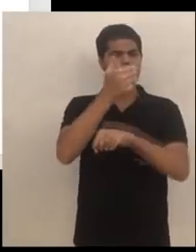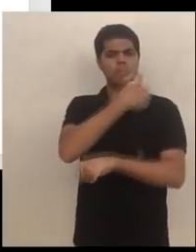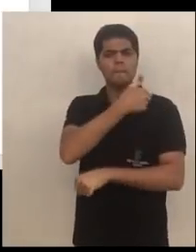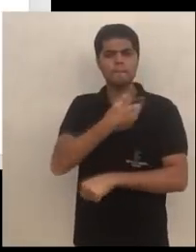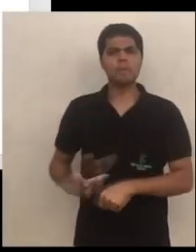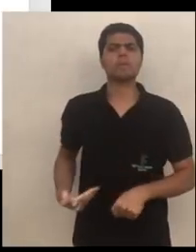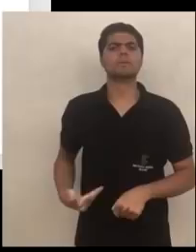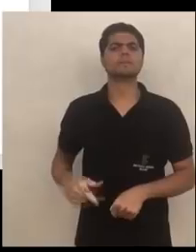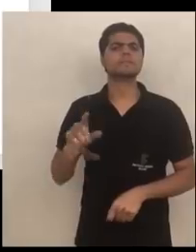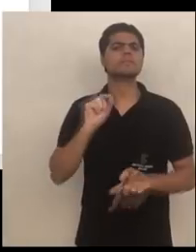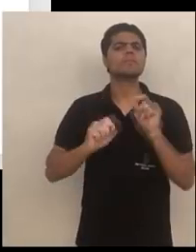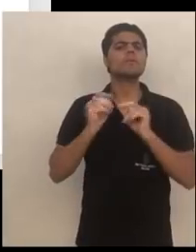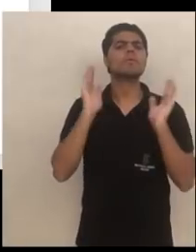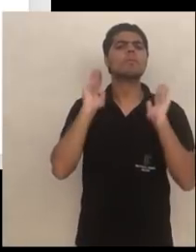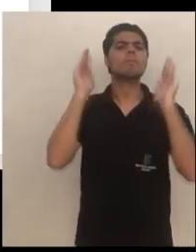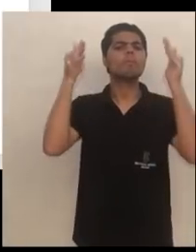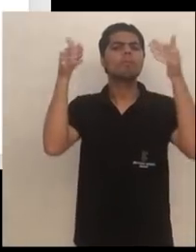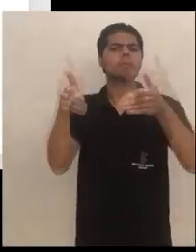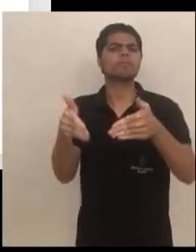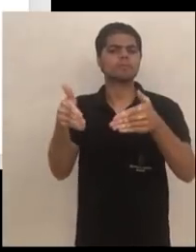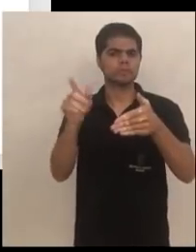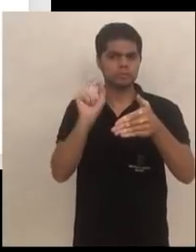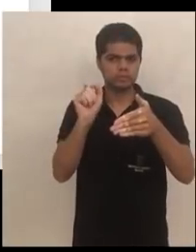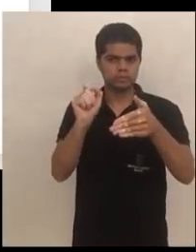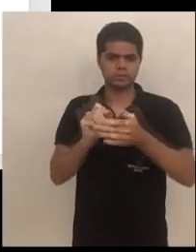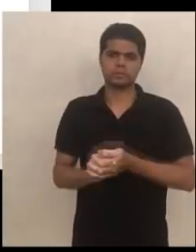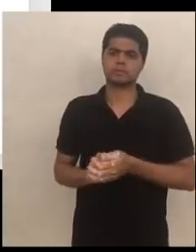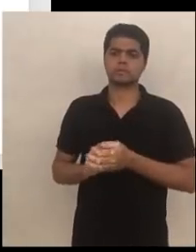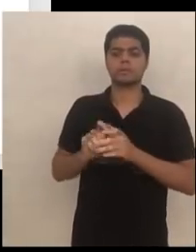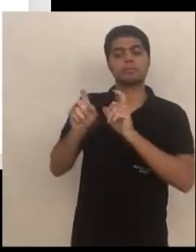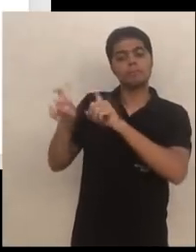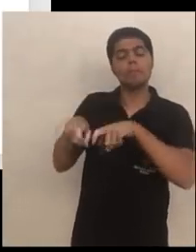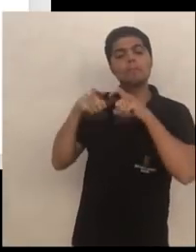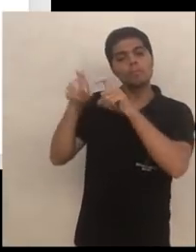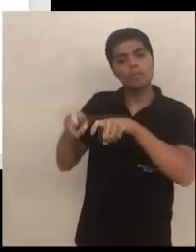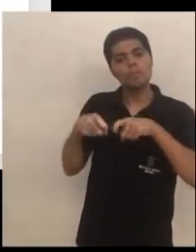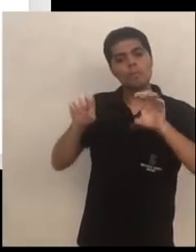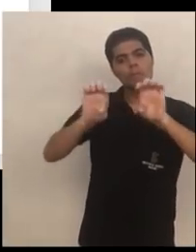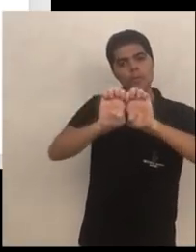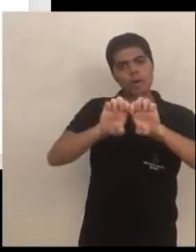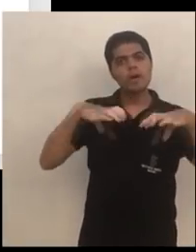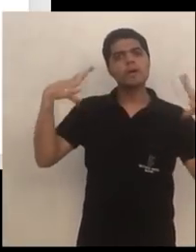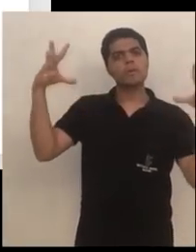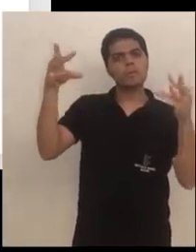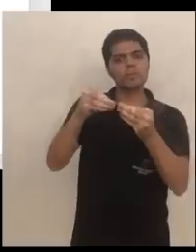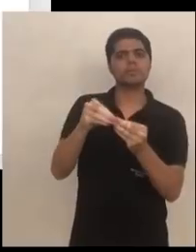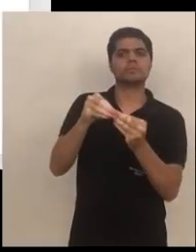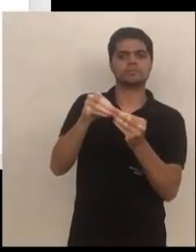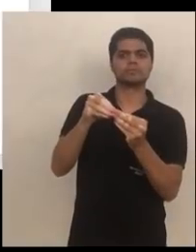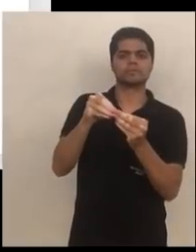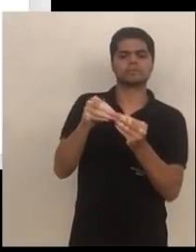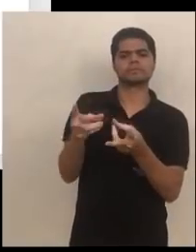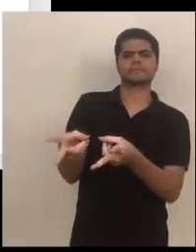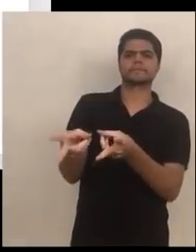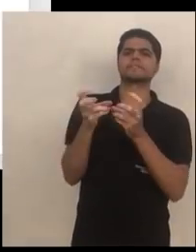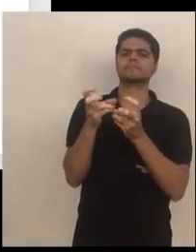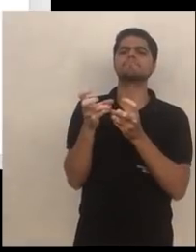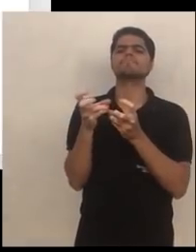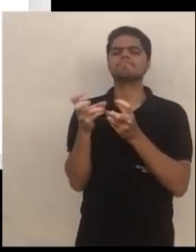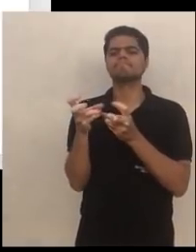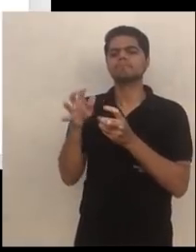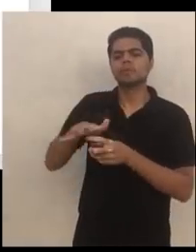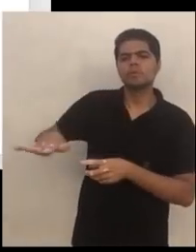foco na transição agroecológica, são focadas na agroecologia, na produção orgânica. Então a gente já tem pelo menos esse público aí